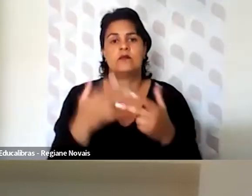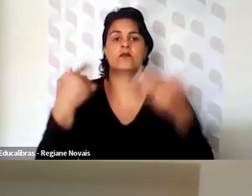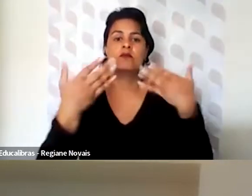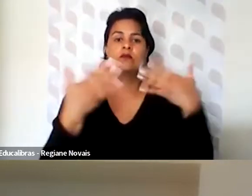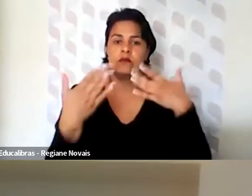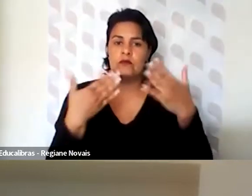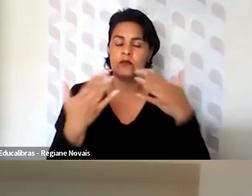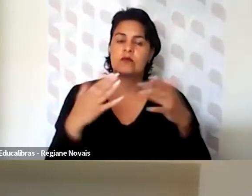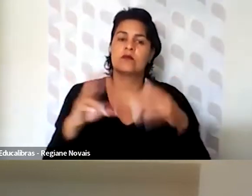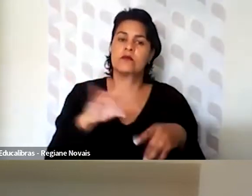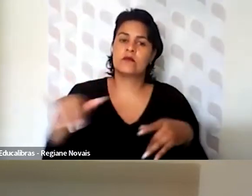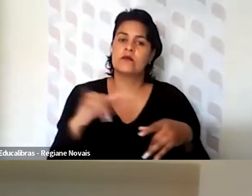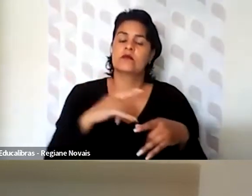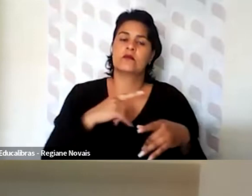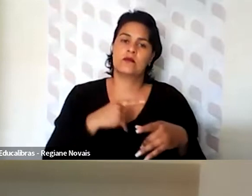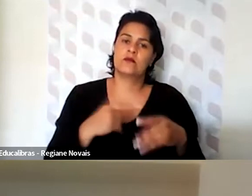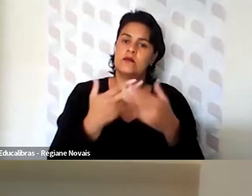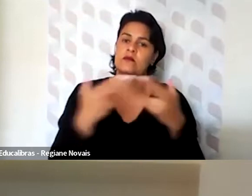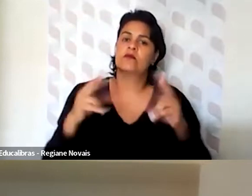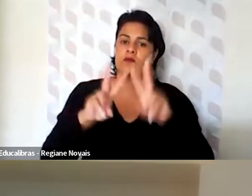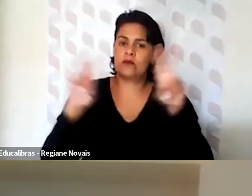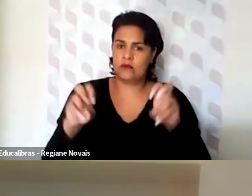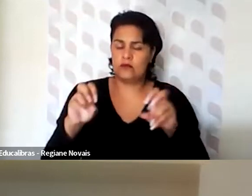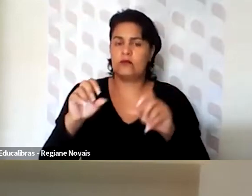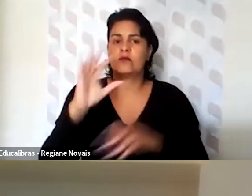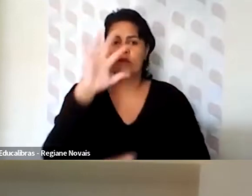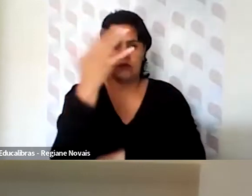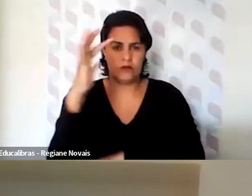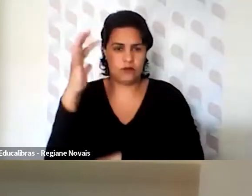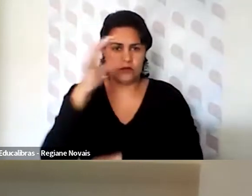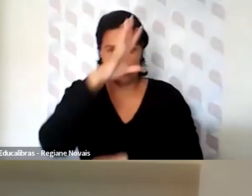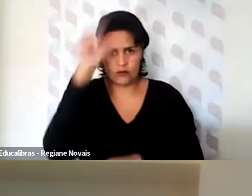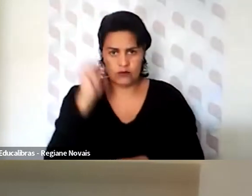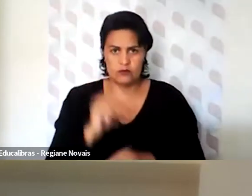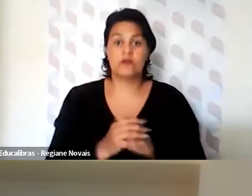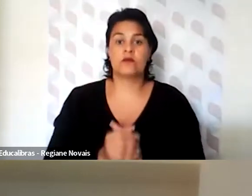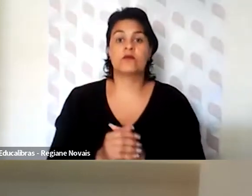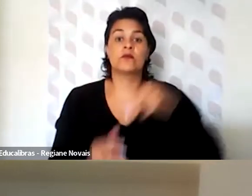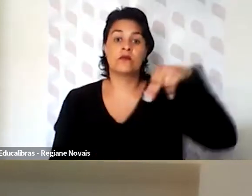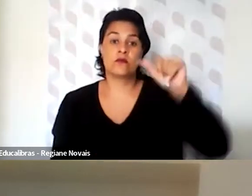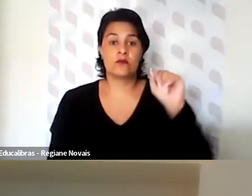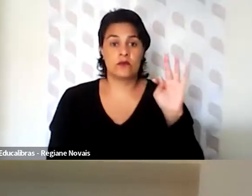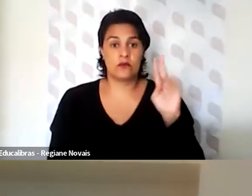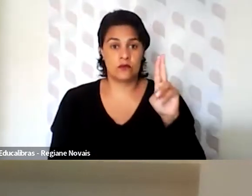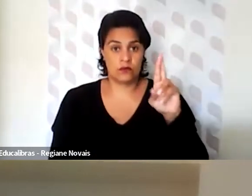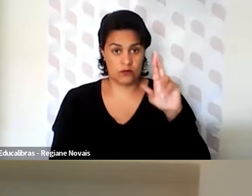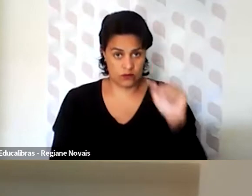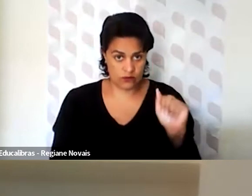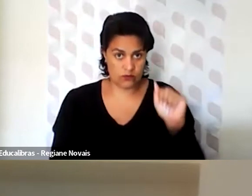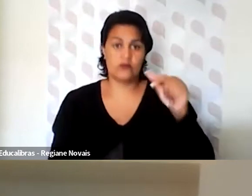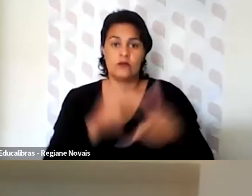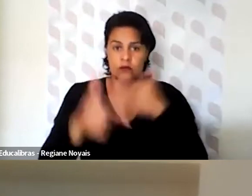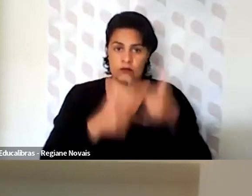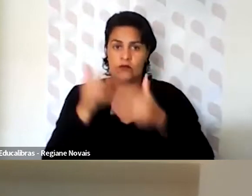no mundo em função do tema da natureza da Amazônia. A Natura opera na Amazônia já há mais de 20 anos. Ela